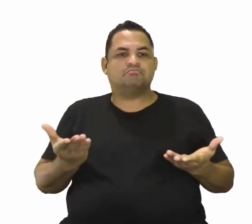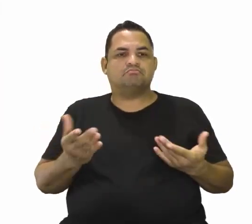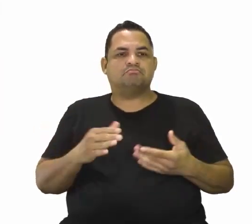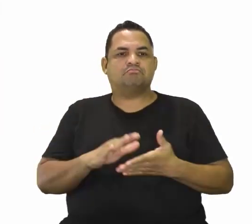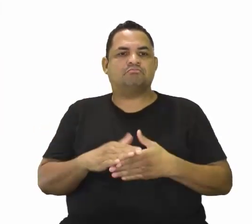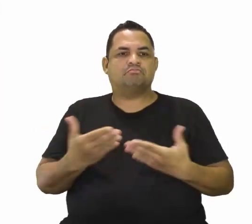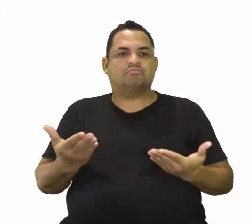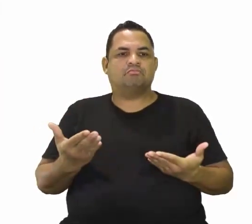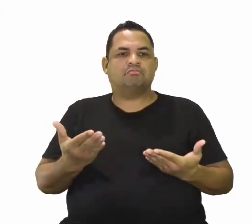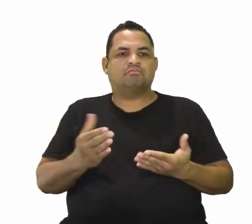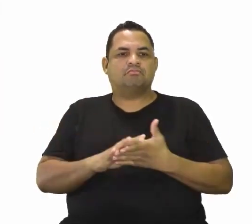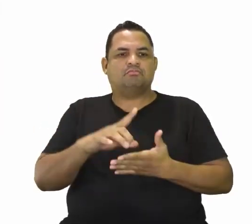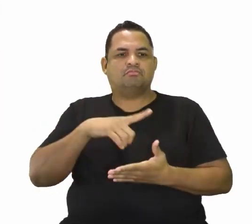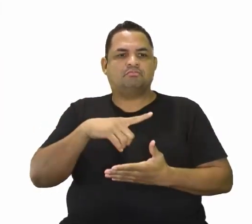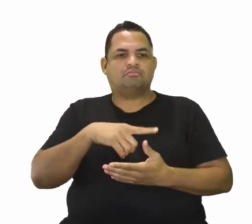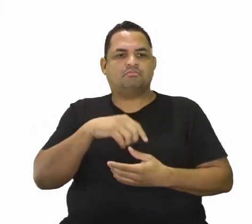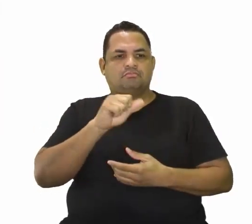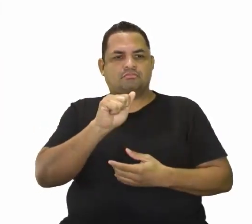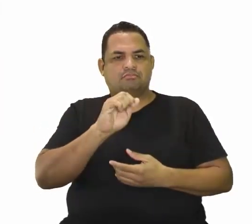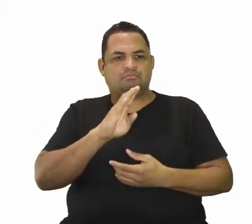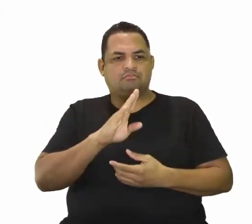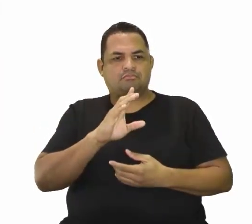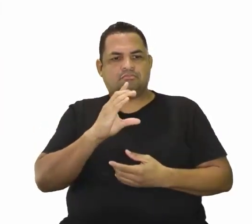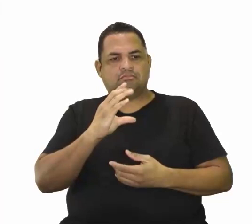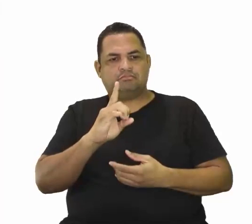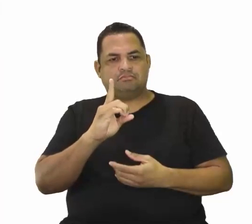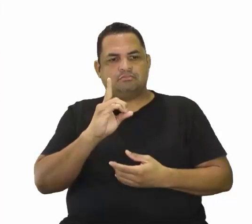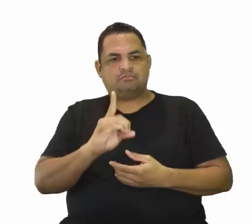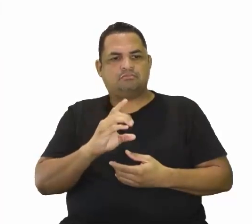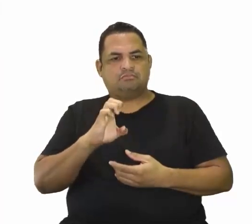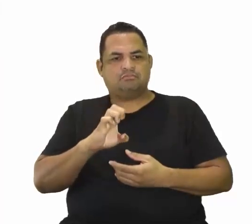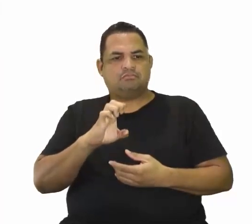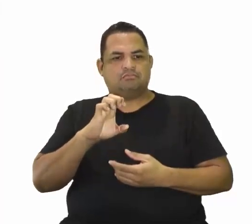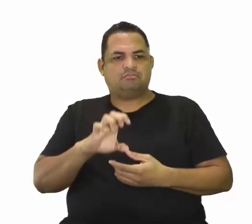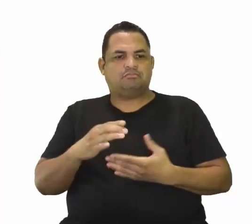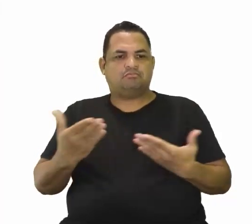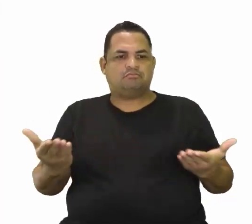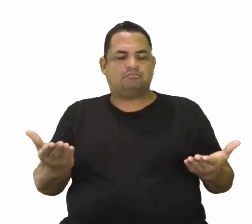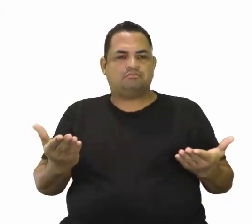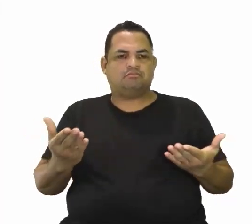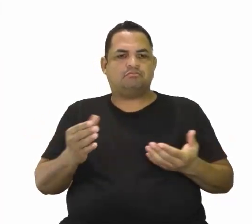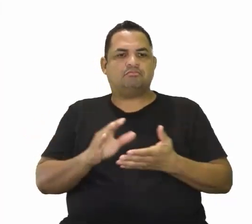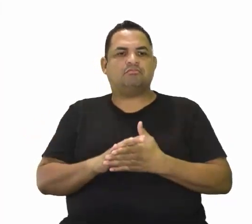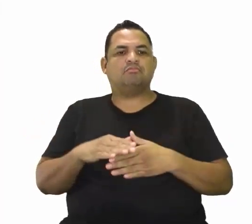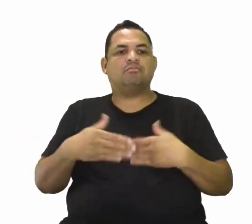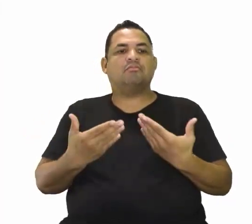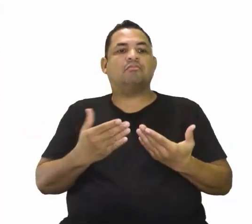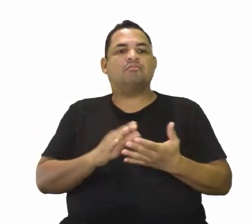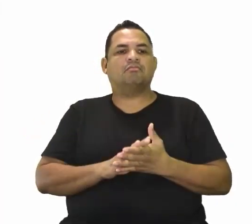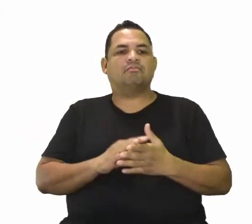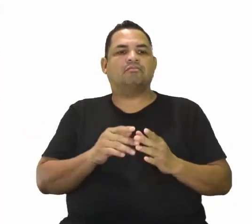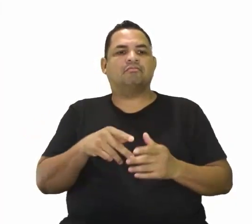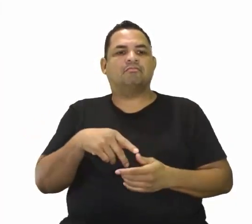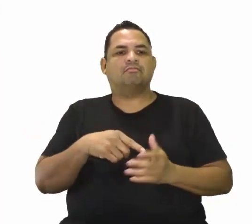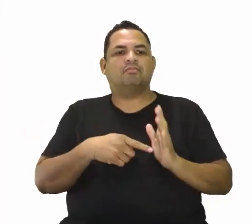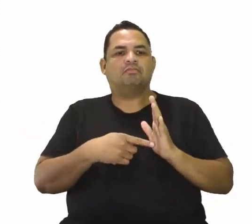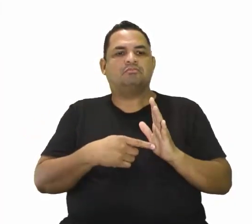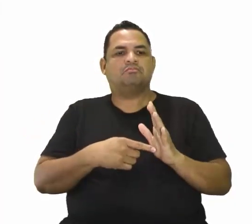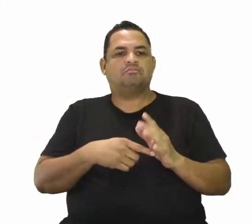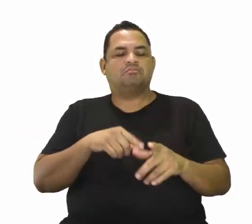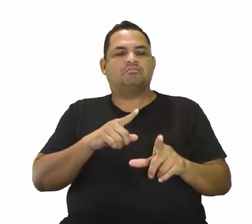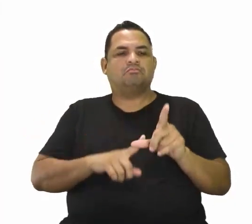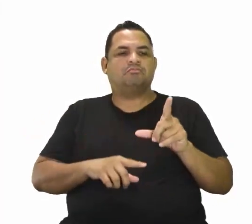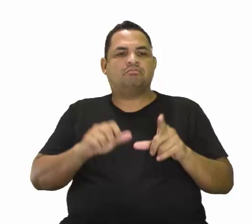como resposta, eu tenho a letra A, B, C, D e E. O que diz a letra A? Bom,